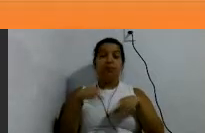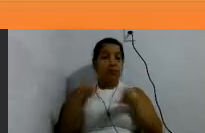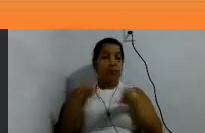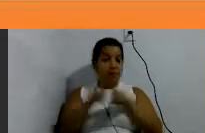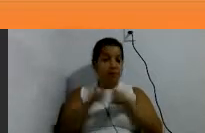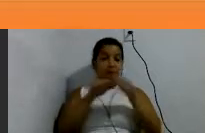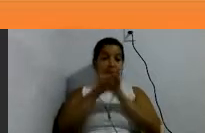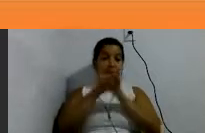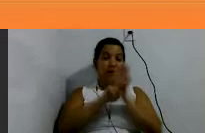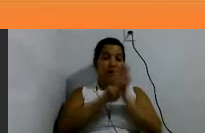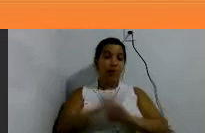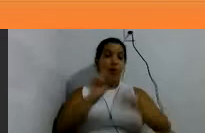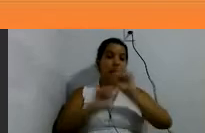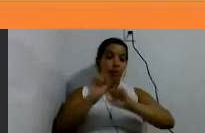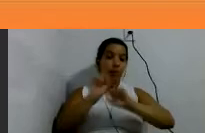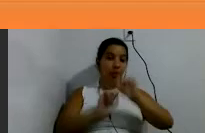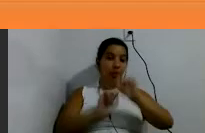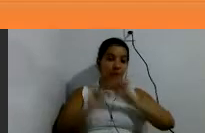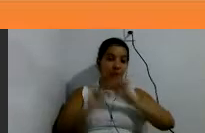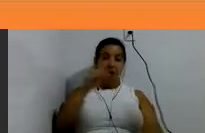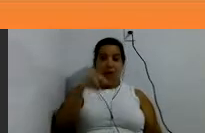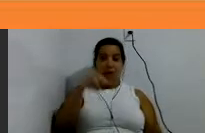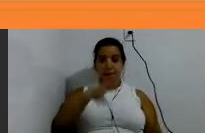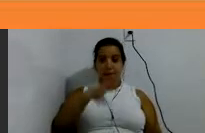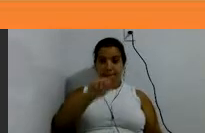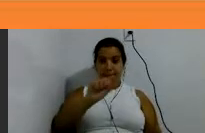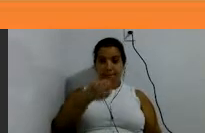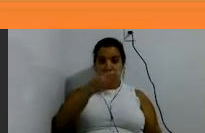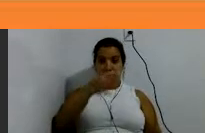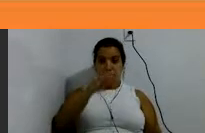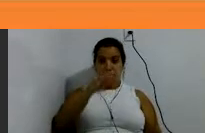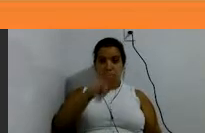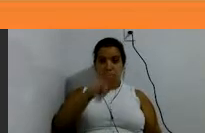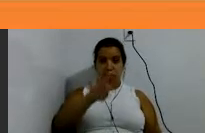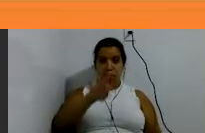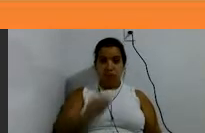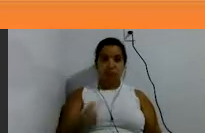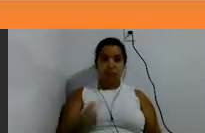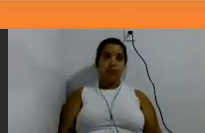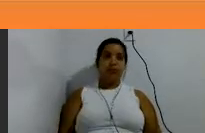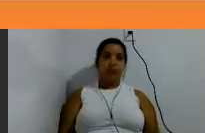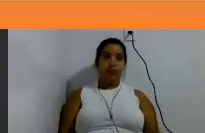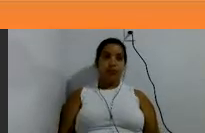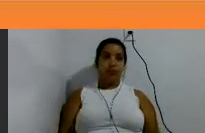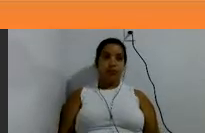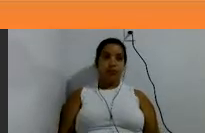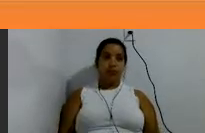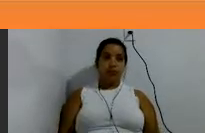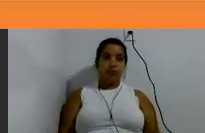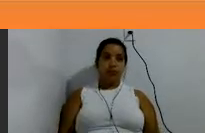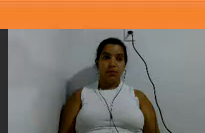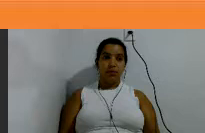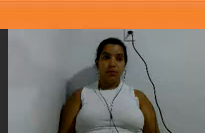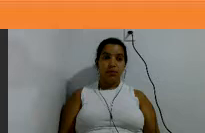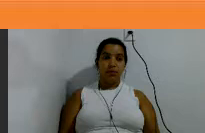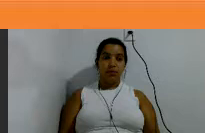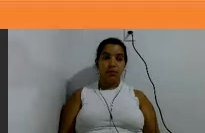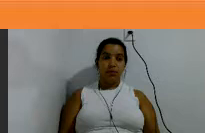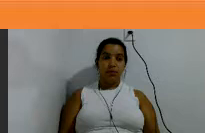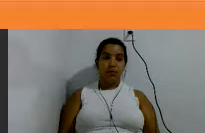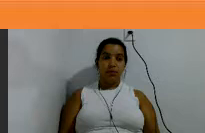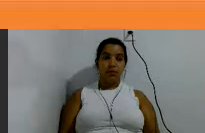de quê? Da forma amastigota. Então, às vezes, a gente vê uma forma amastigota, igual eu estou mostrando aqui